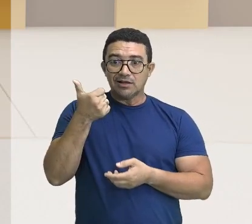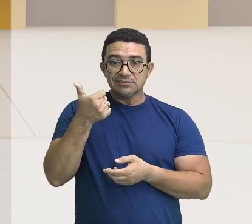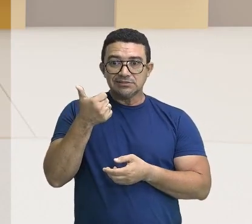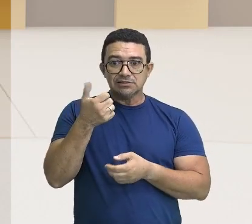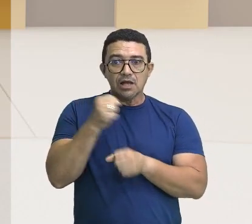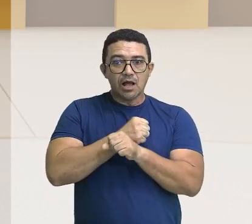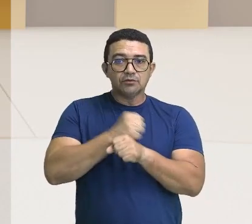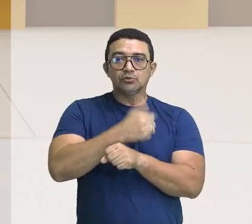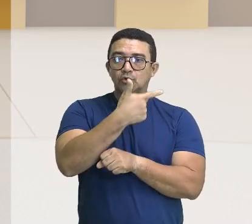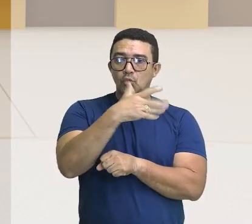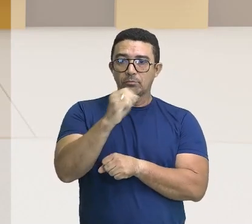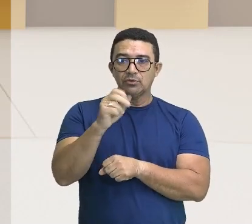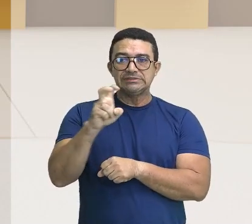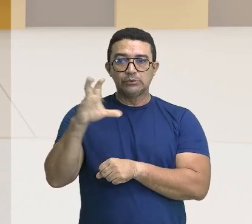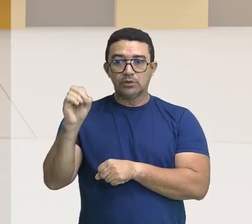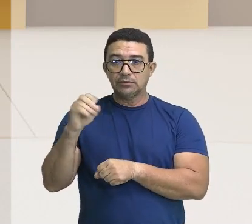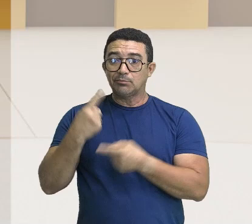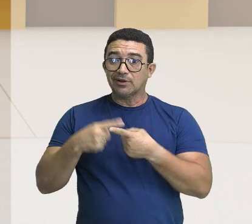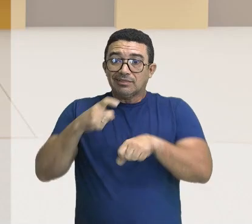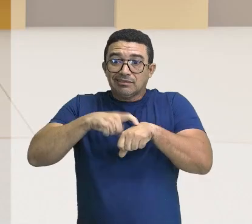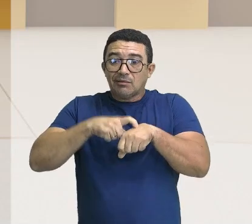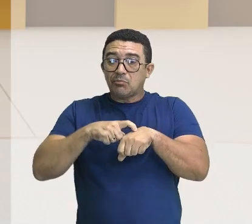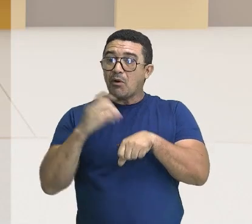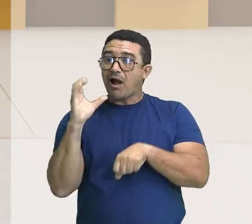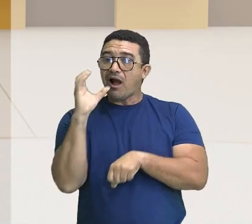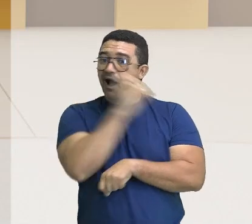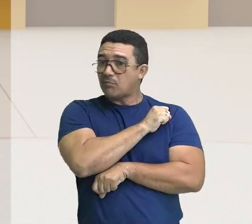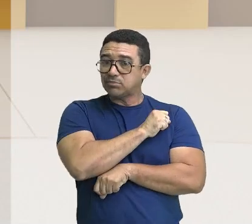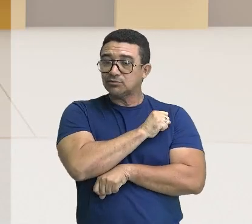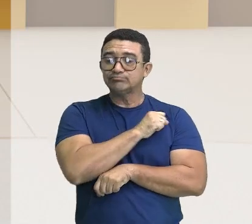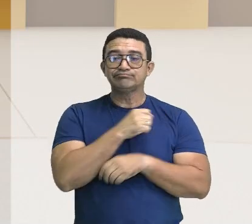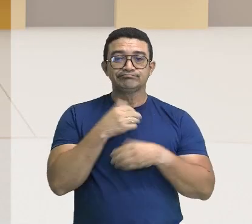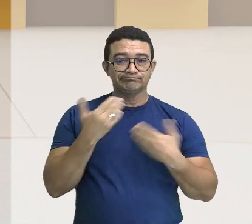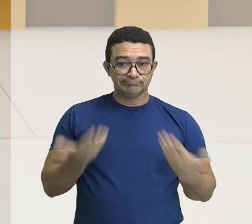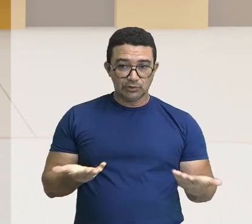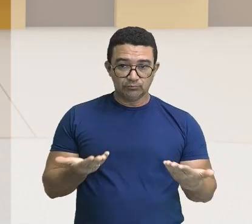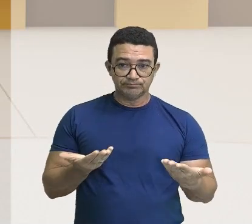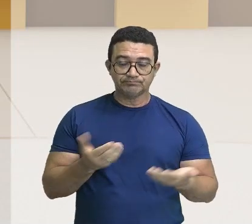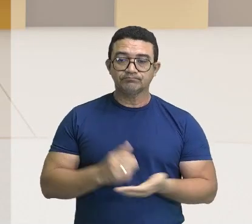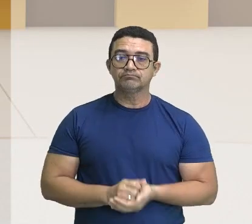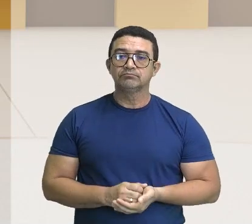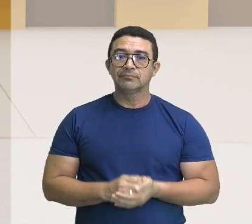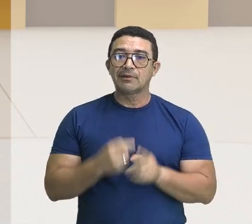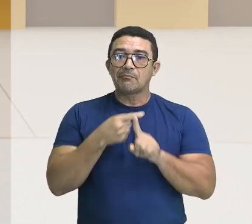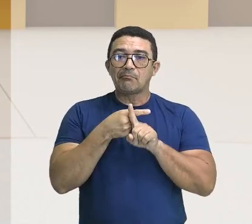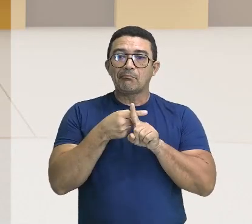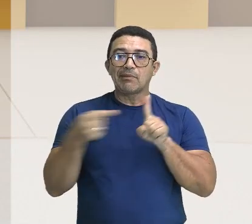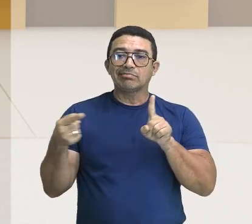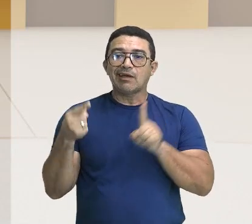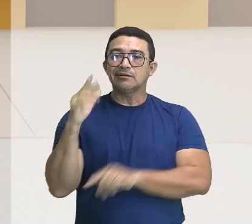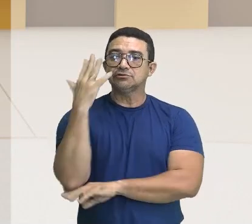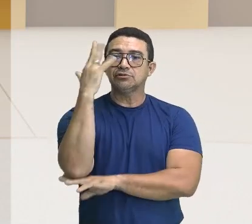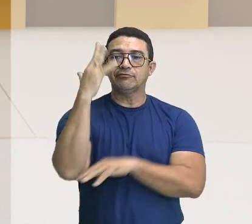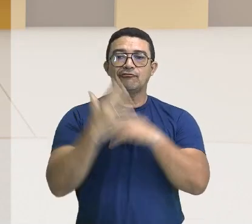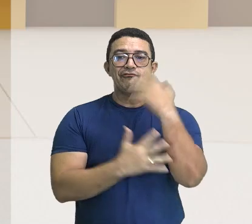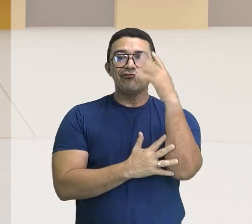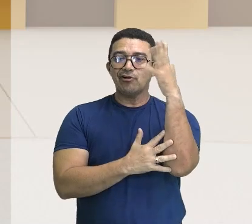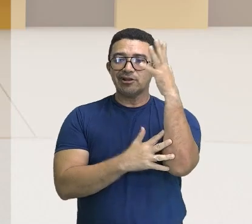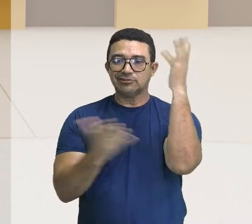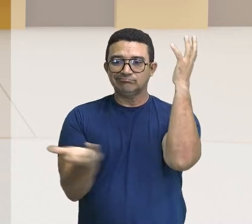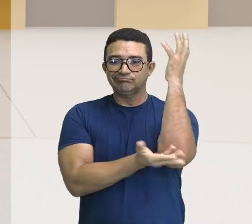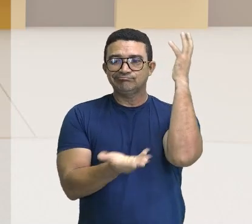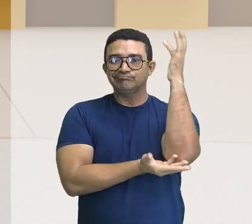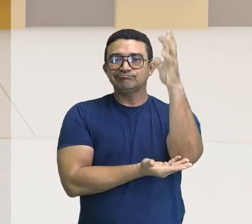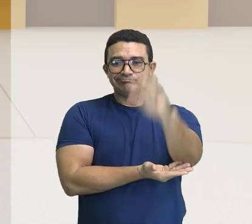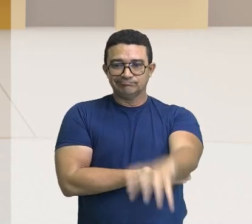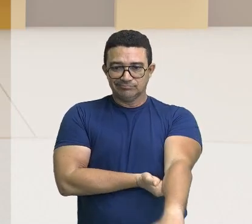2050 já, porque o tempo está passando muito rápido também. E aí nós vamos ter o quê? Praticamente metade da floresta